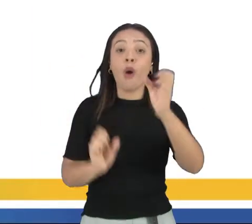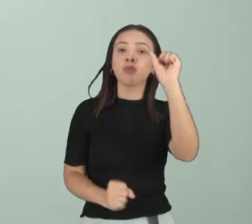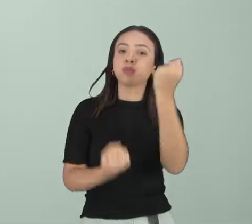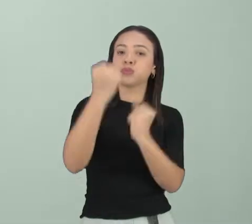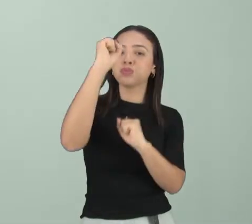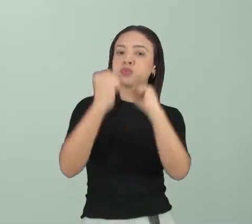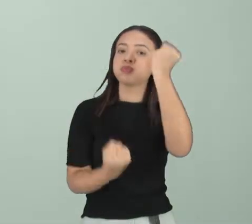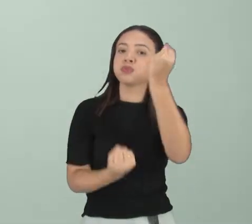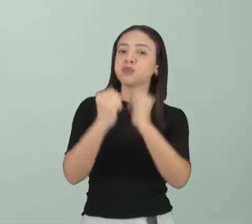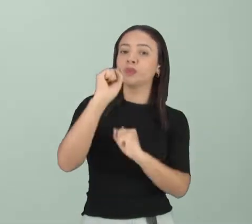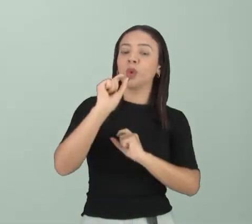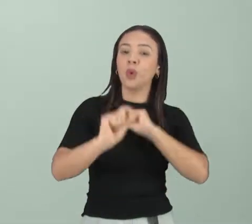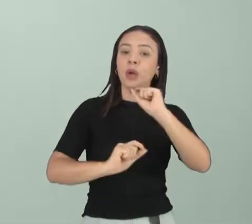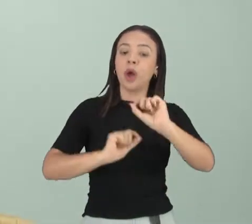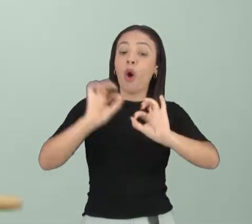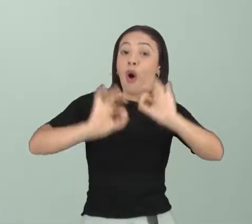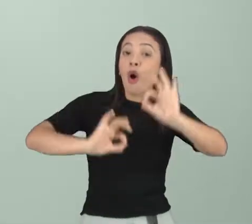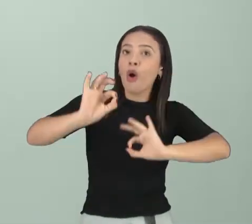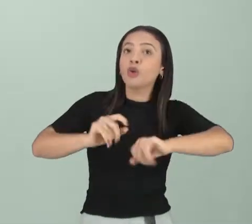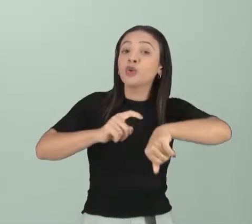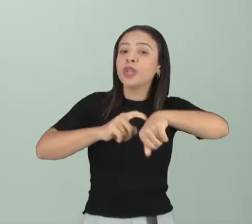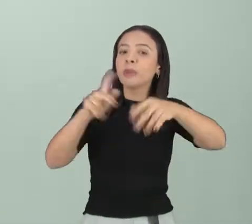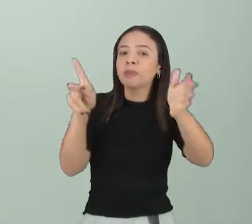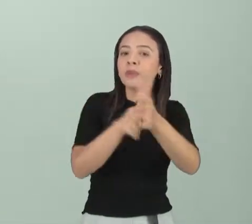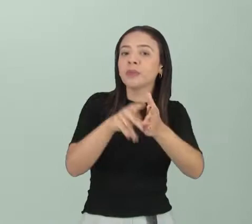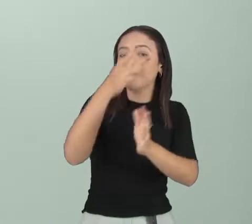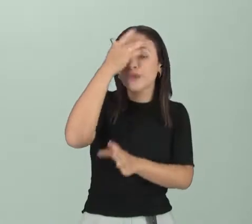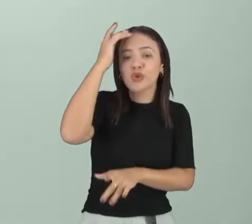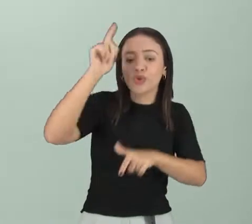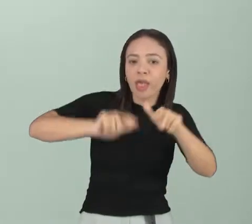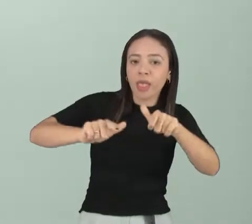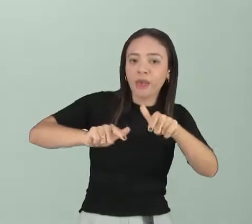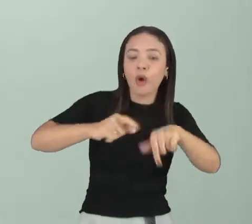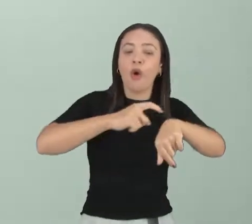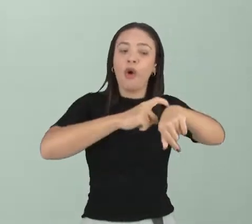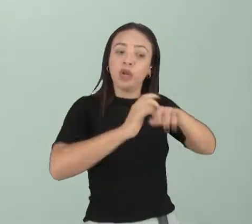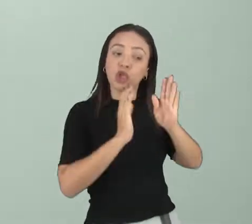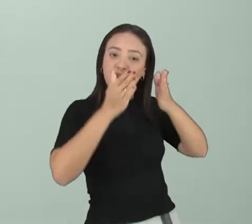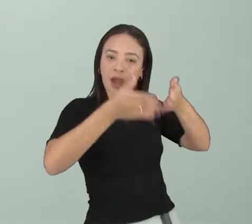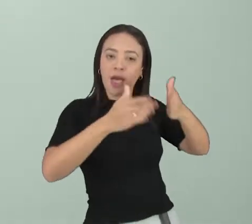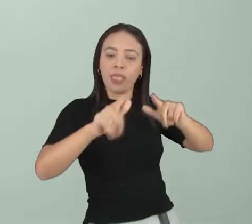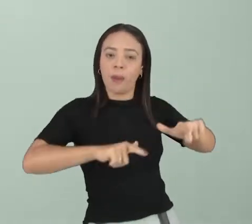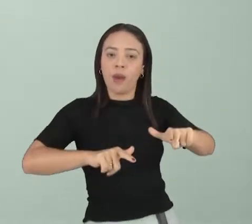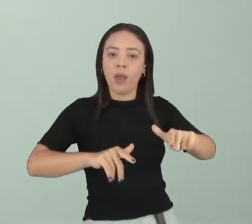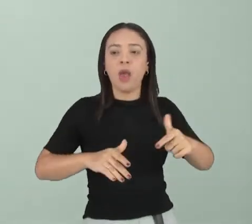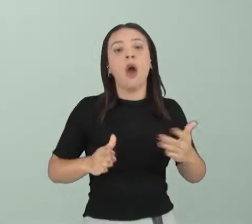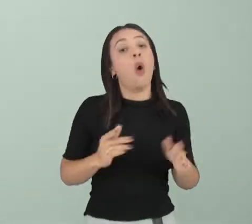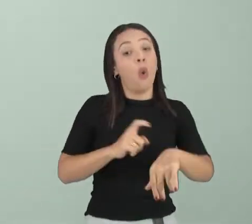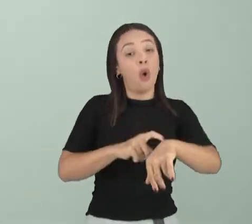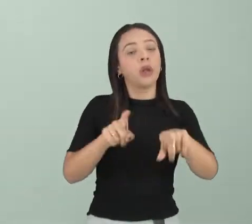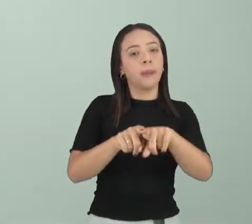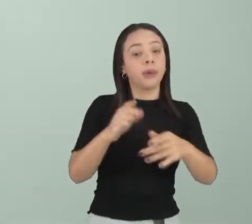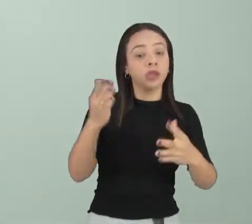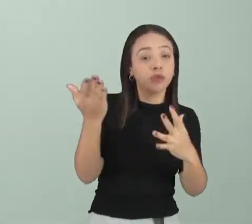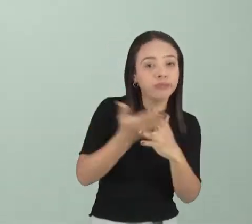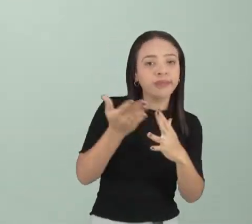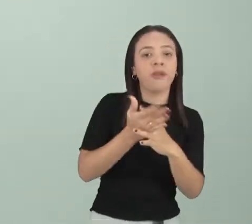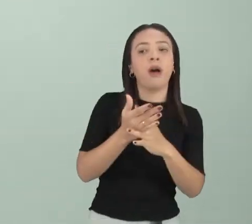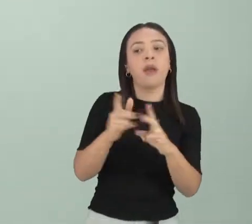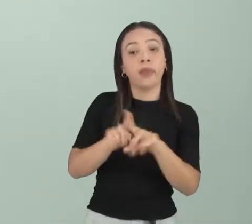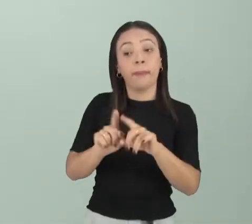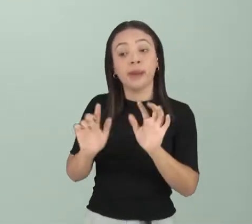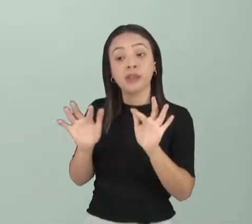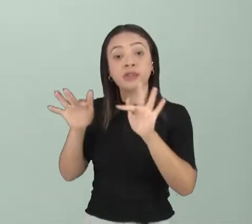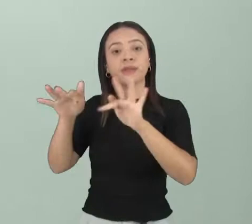ela vai gerir o tempo então desse trabalhador né o horário de entrar no trabalho o horário de sair e o horário da pausa para o almoço